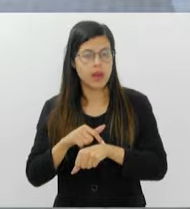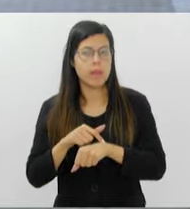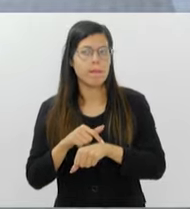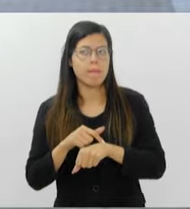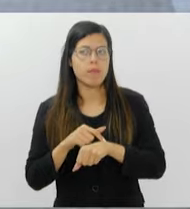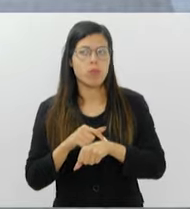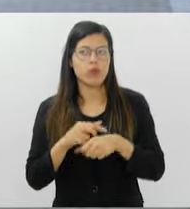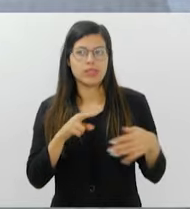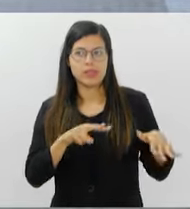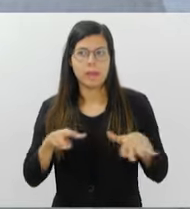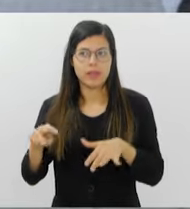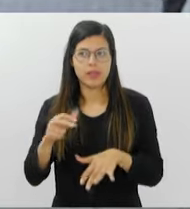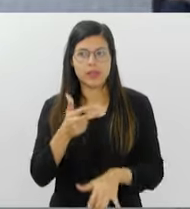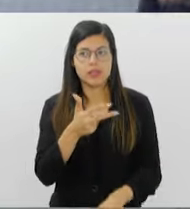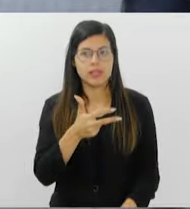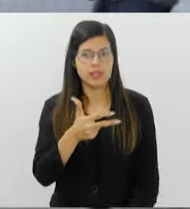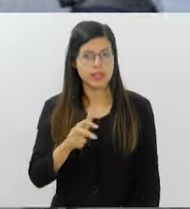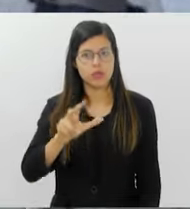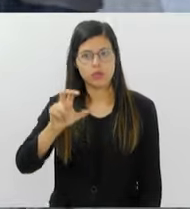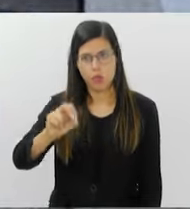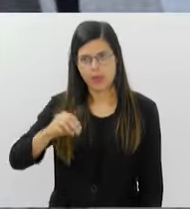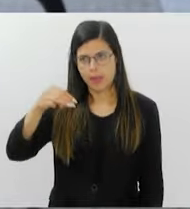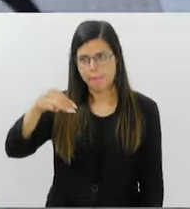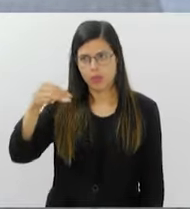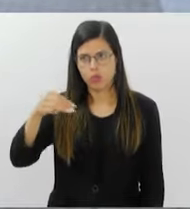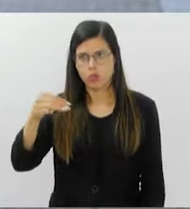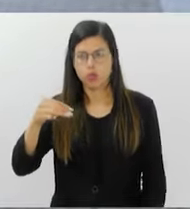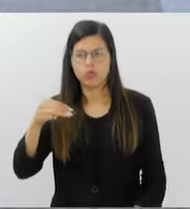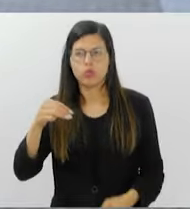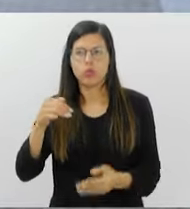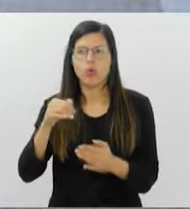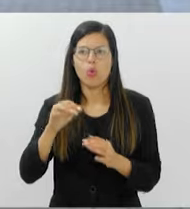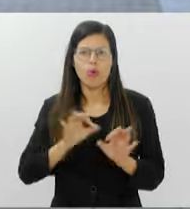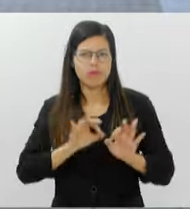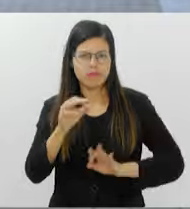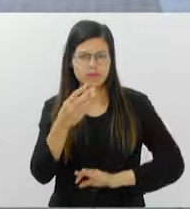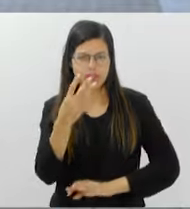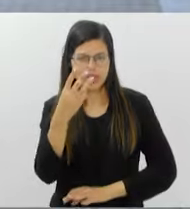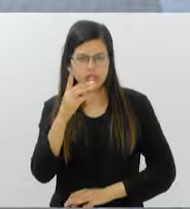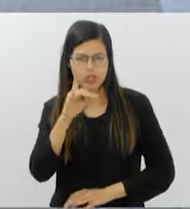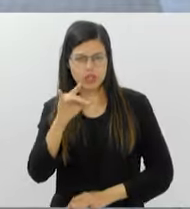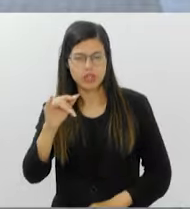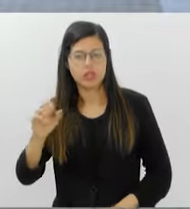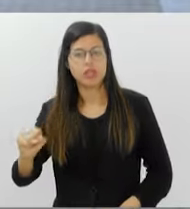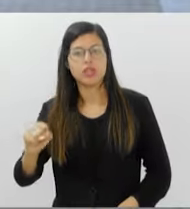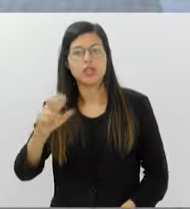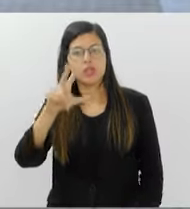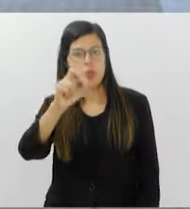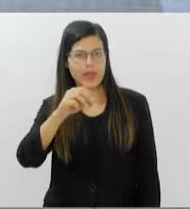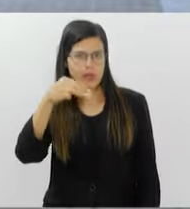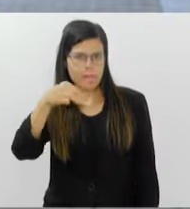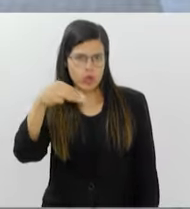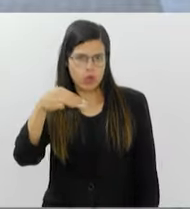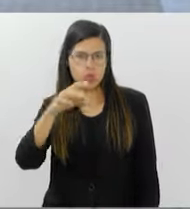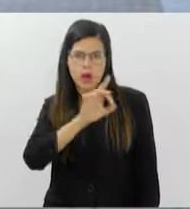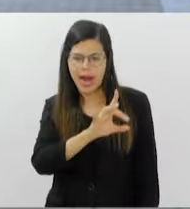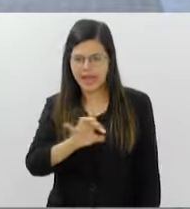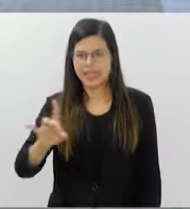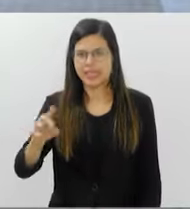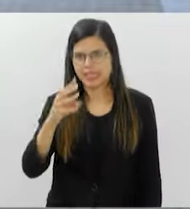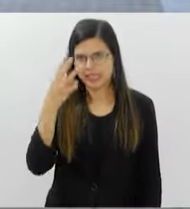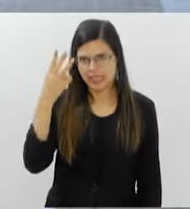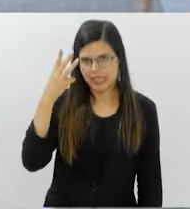físico semanal de 150 minutos. Dividido em 3 dias, por exemplo, daria 50 minutos por dia. Em relação à prática, normalmente a gente sugere que ela